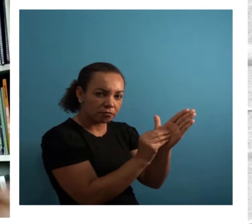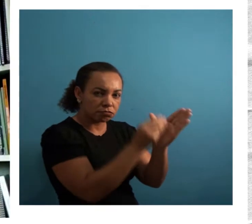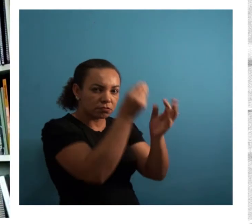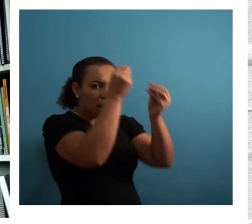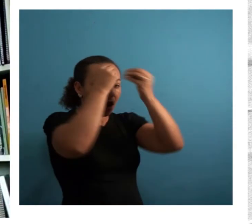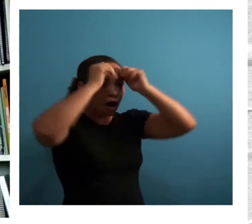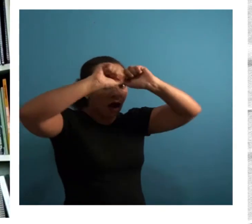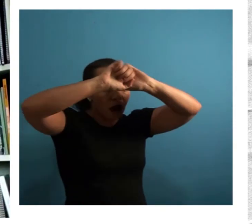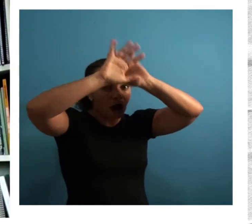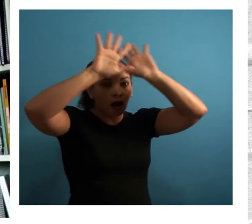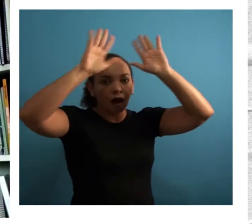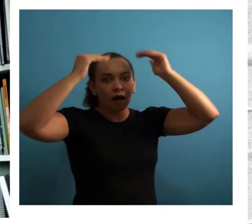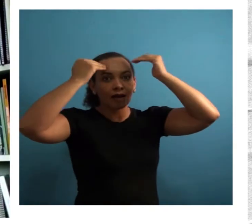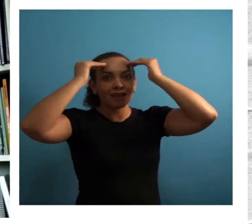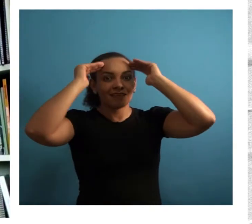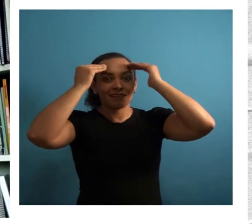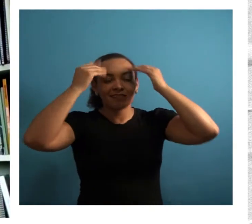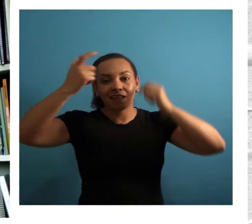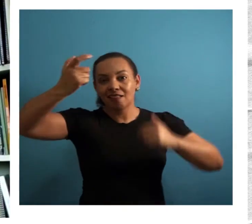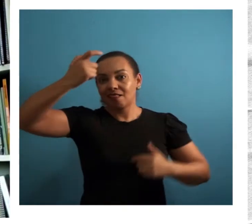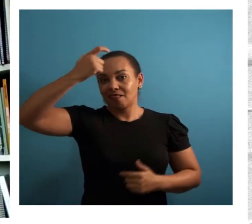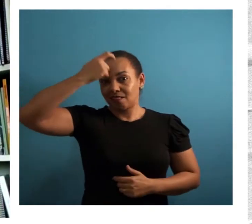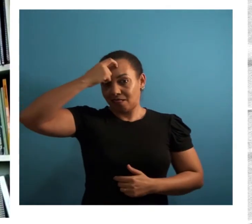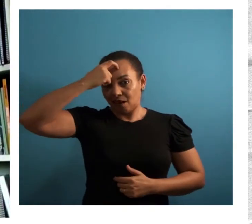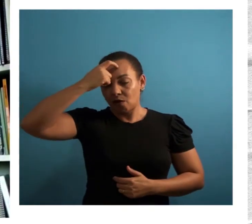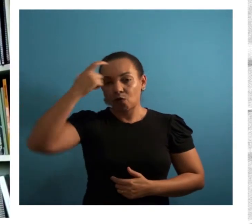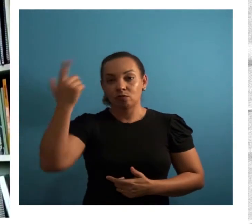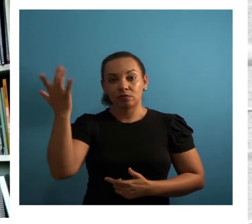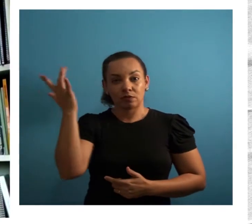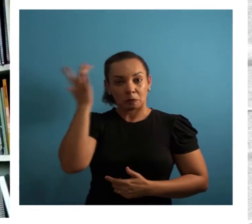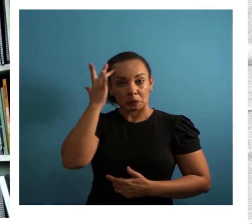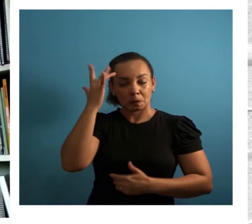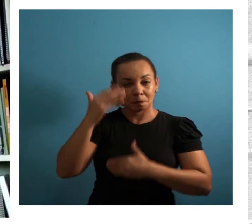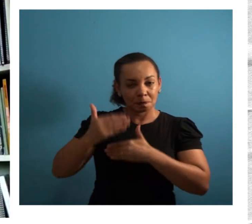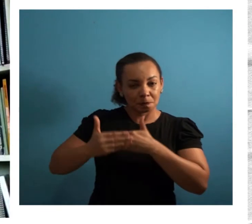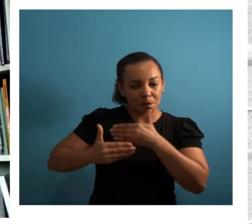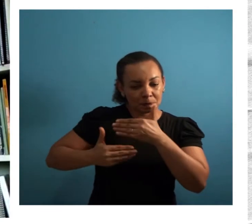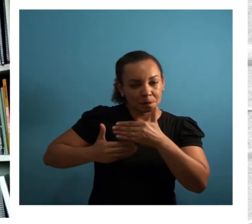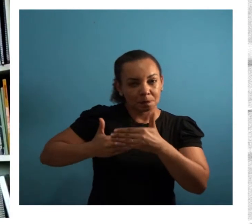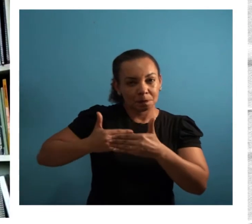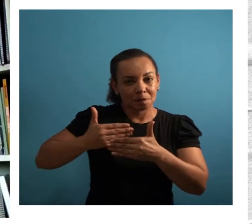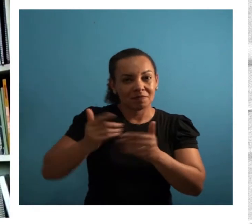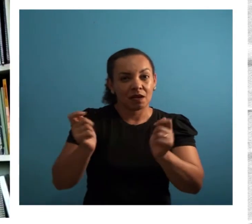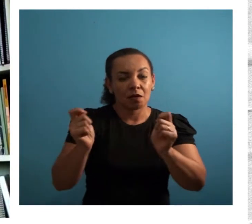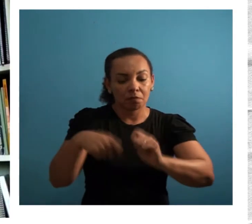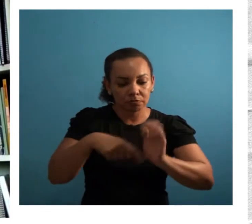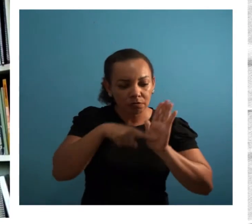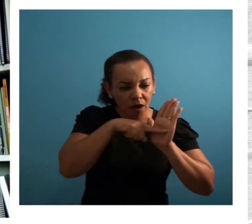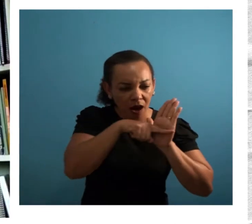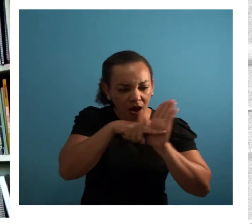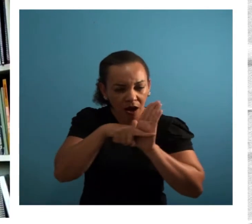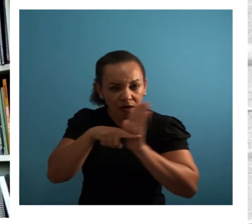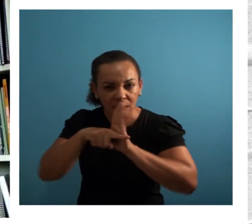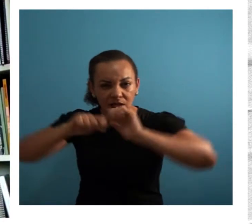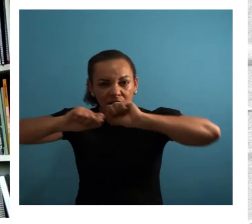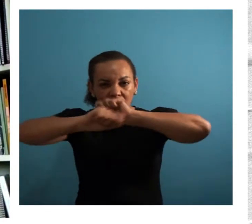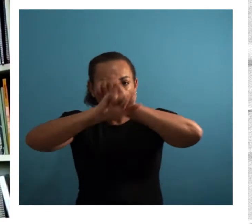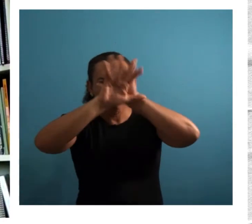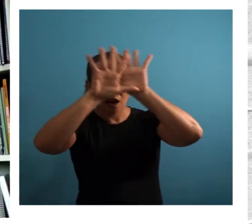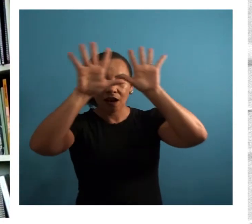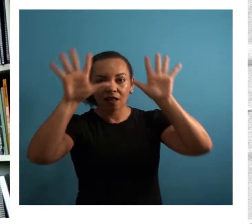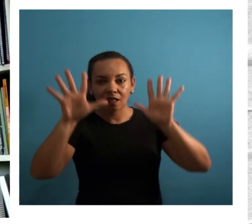da própria formação da consciência para que se possa analisar com mais clareza